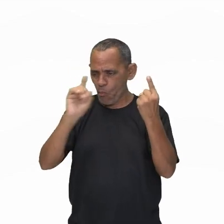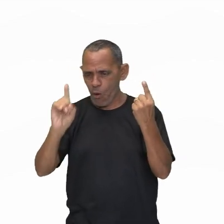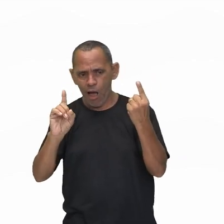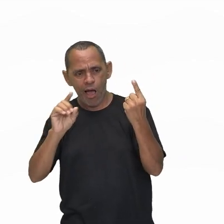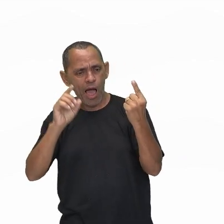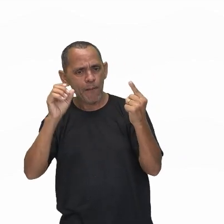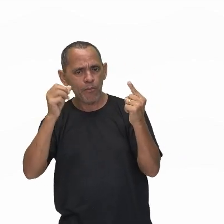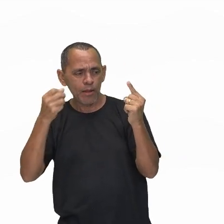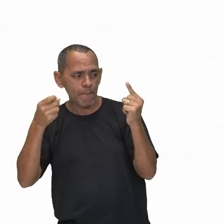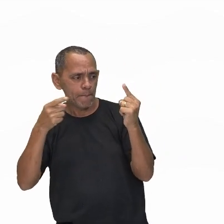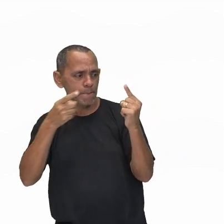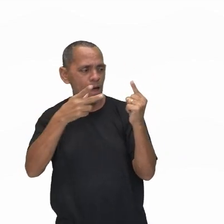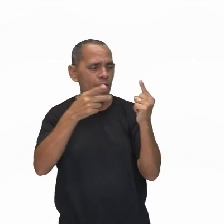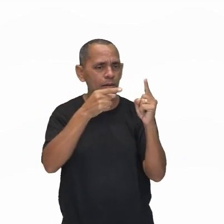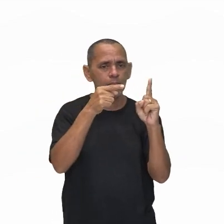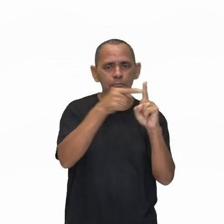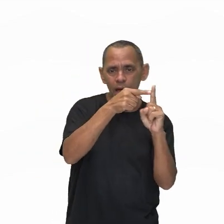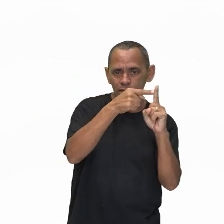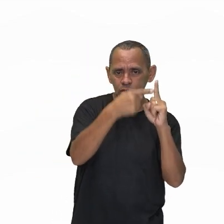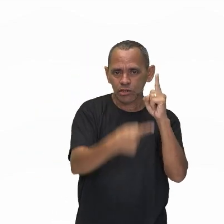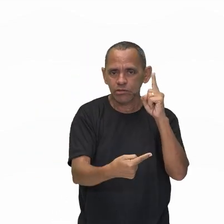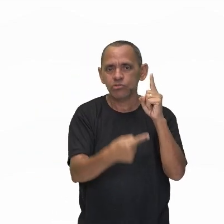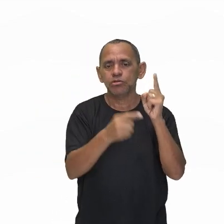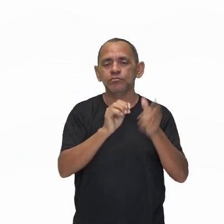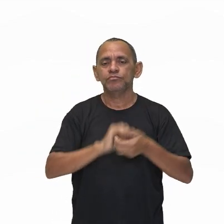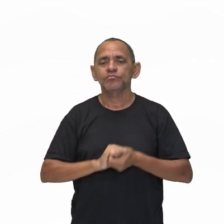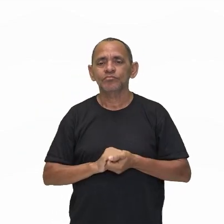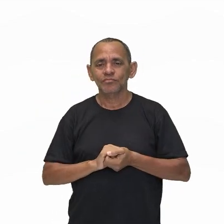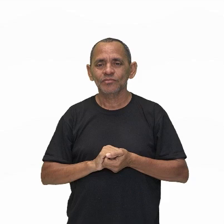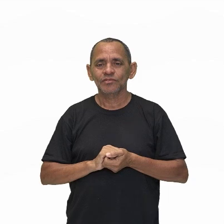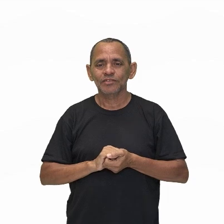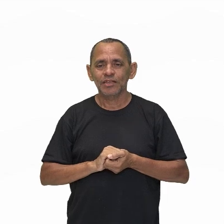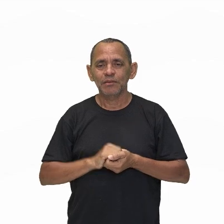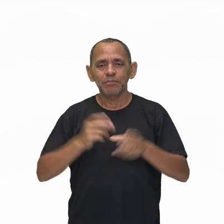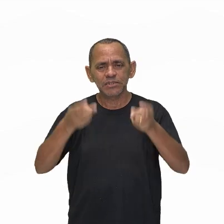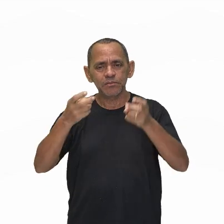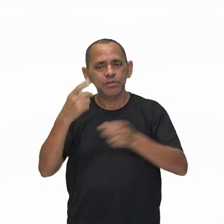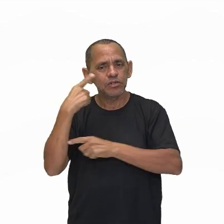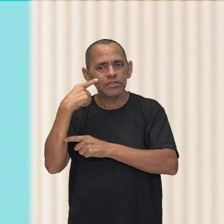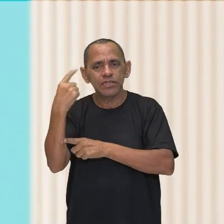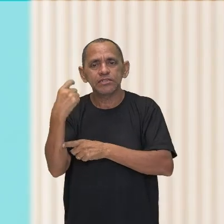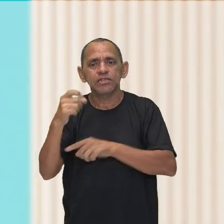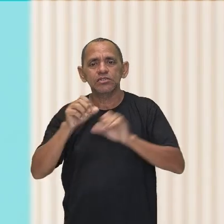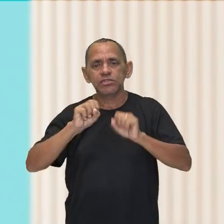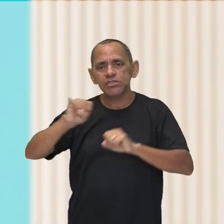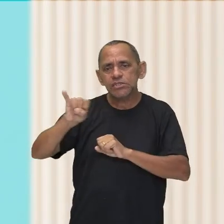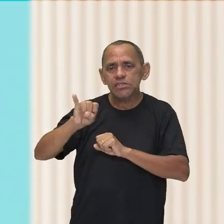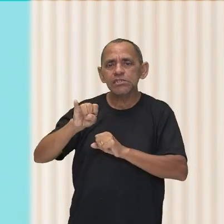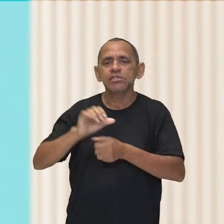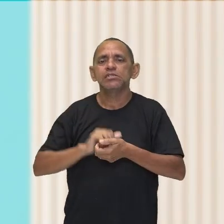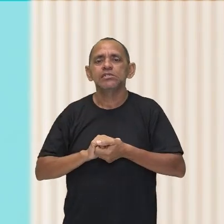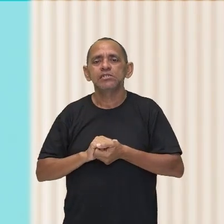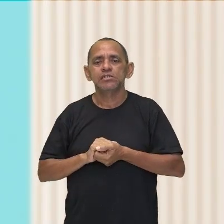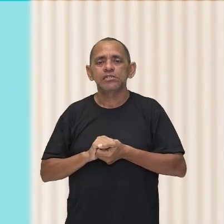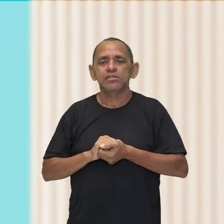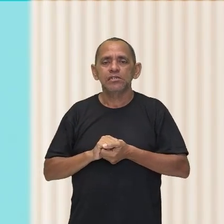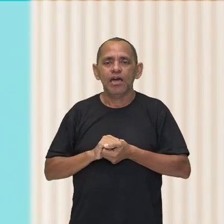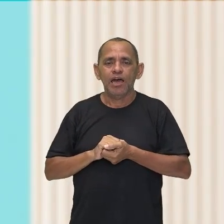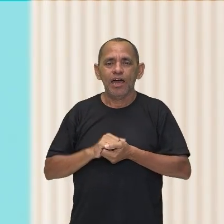quando a gente não pensa que o pessoal não tem mais o que inventar com o futebol, lá eles pegam voleibol e futebol